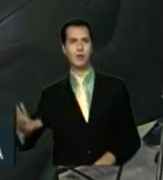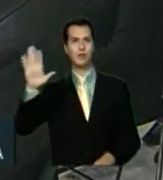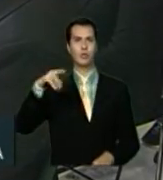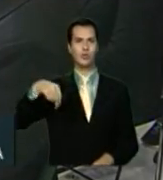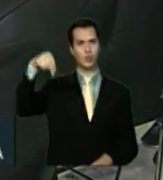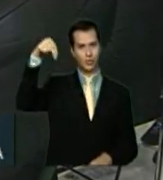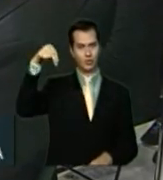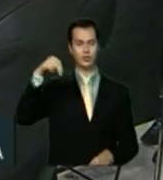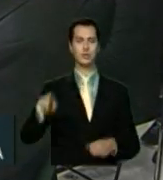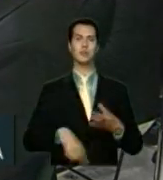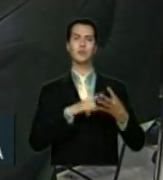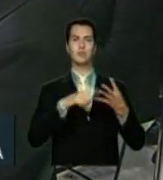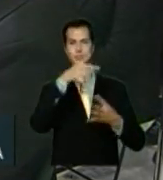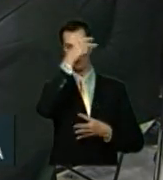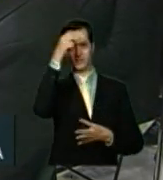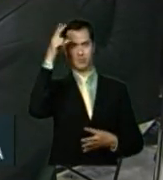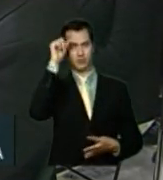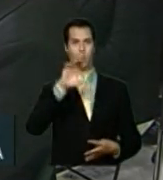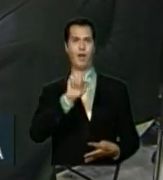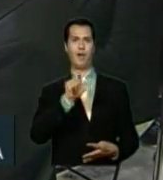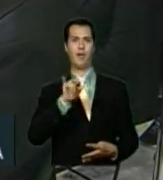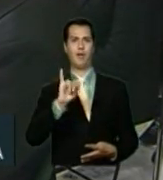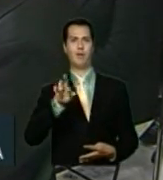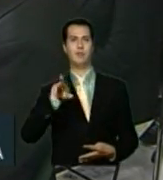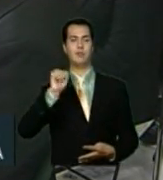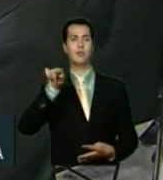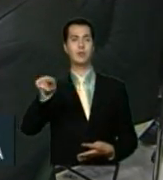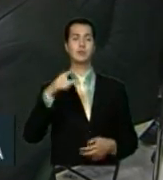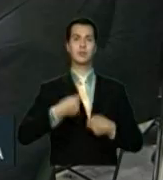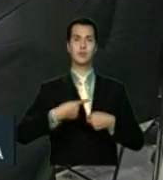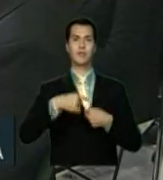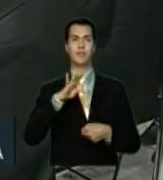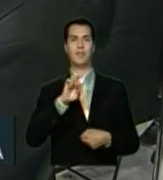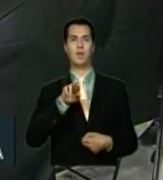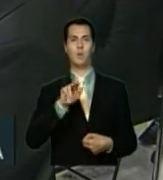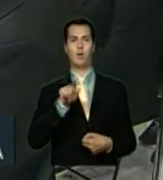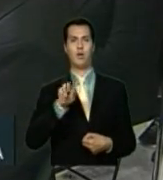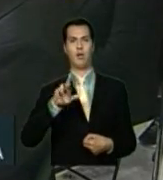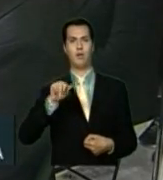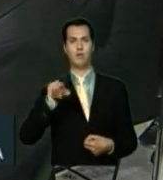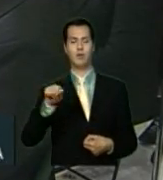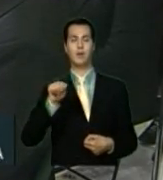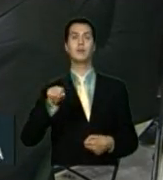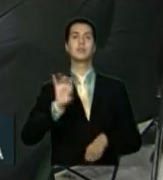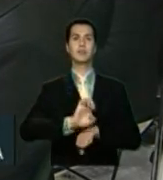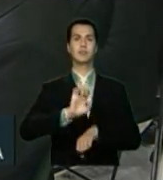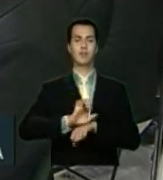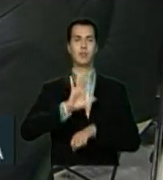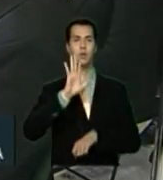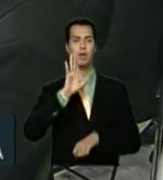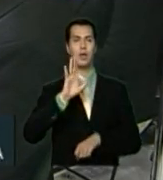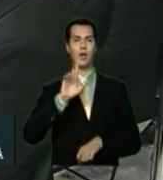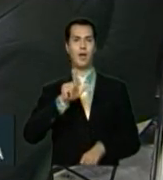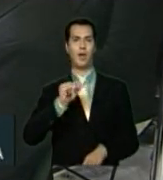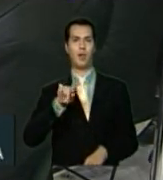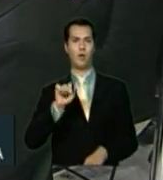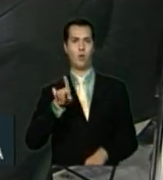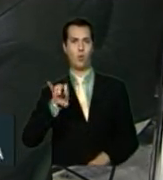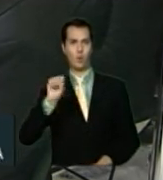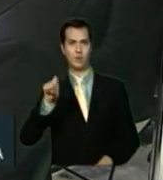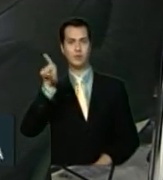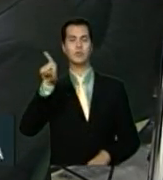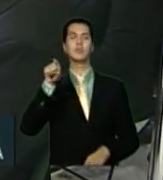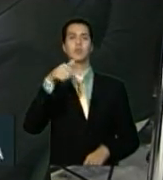Prefeito Alair Correia de amorm da cidade de Taguara estado de Alagoas pela região Nordeste